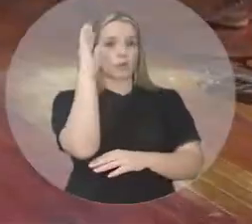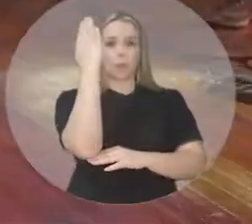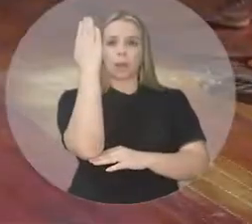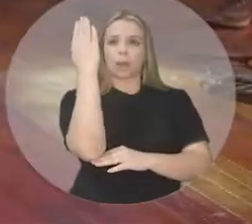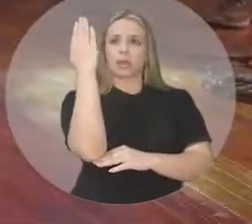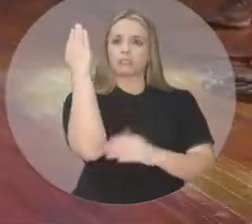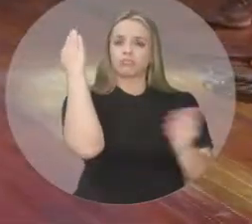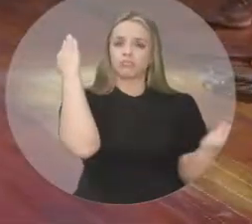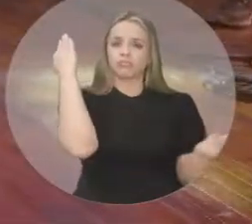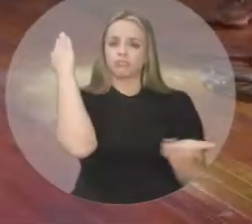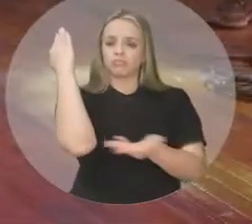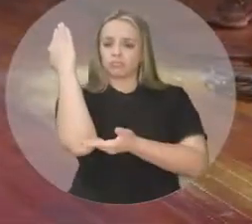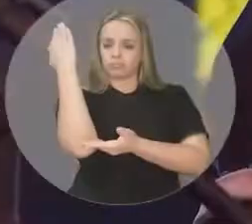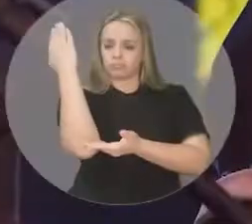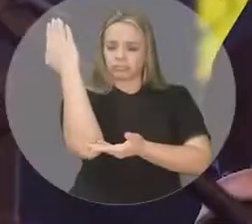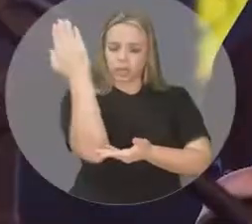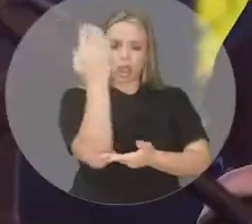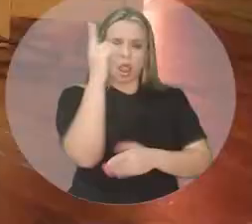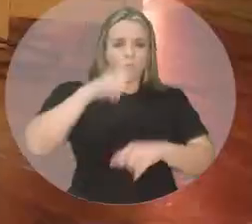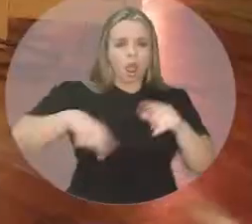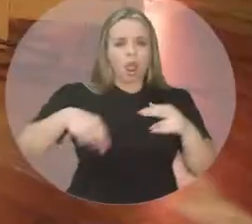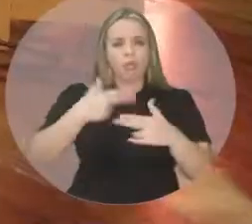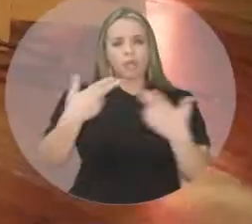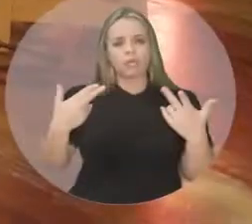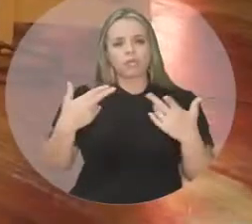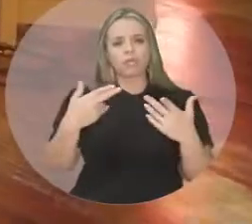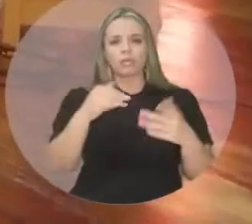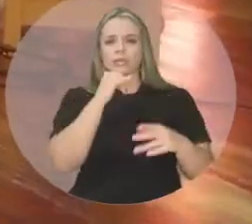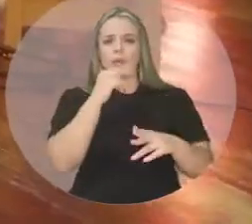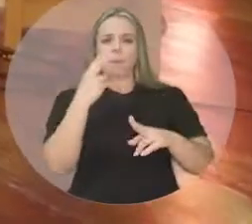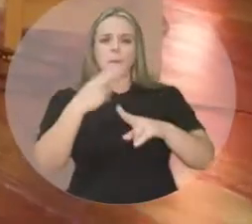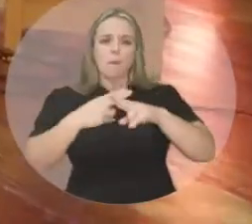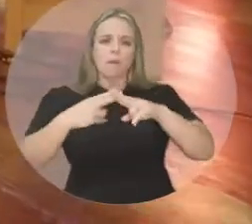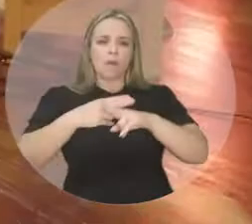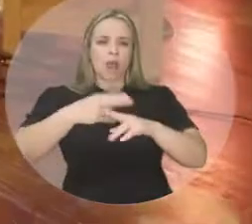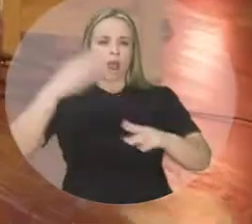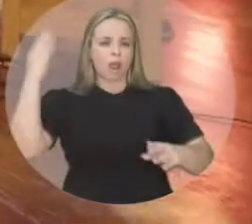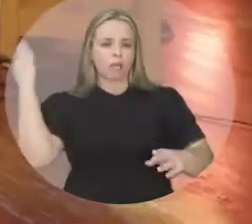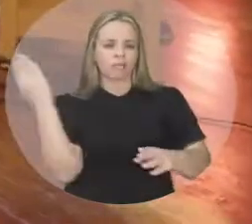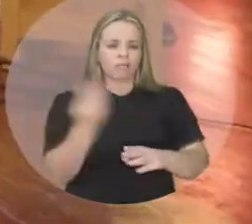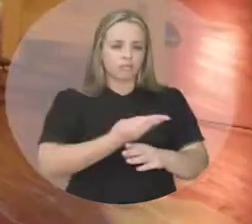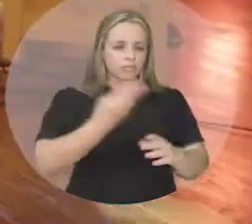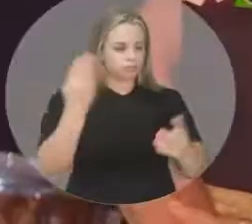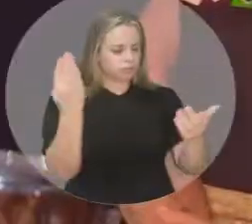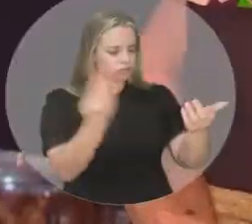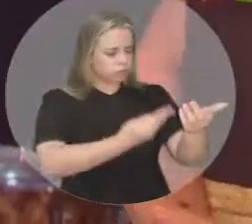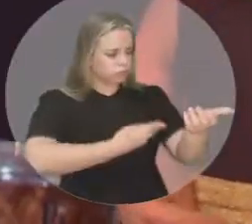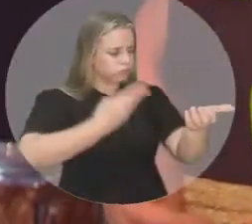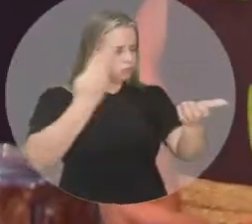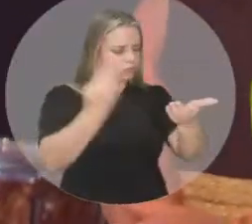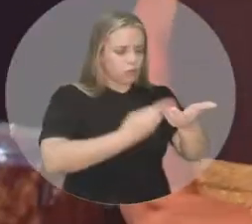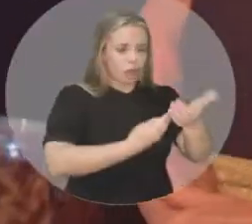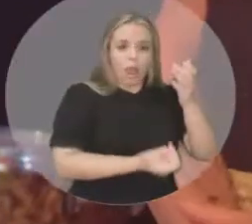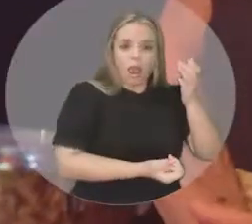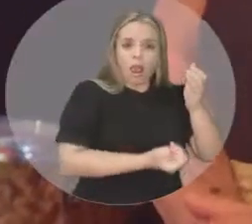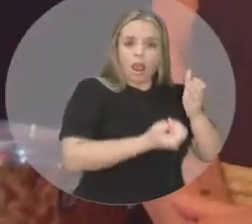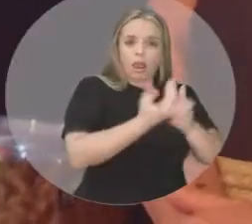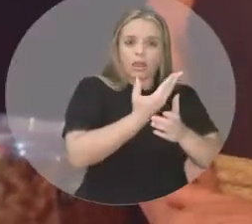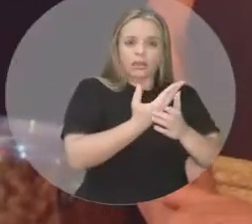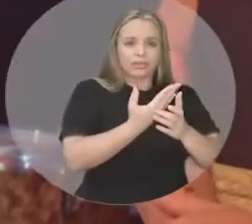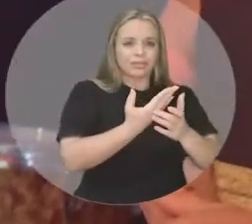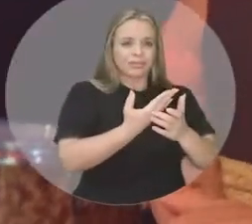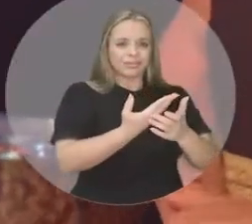música do Flor Ribeirinha. A essência do Flor Ribeirinha é da comunidade Beira Rio, né, de São Gonçalo, a